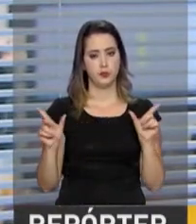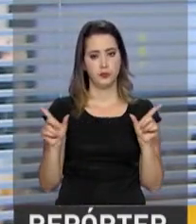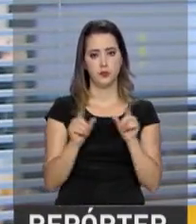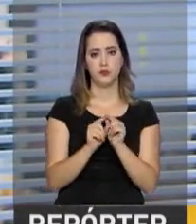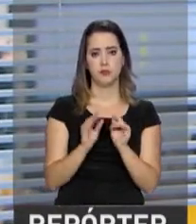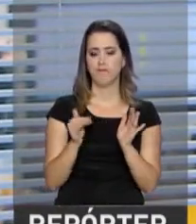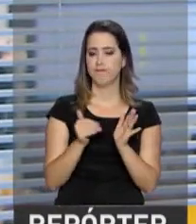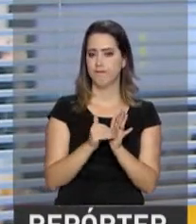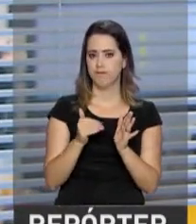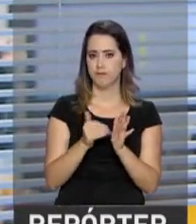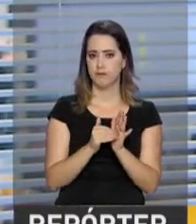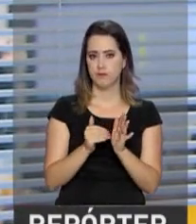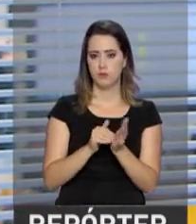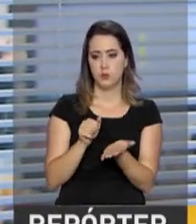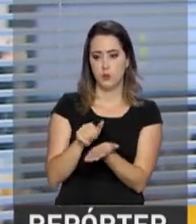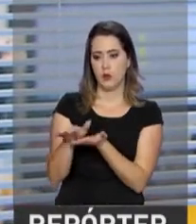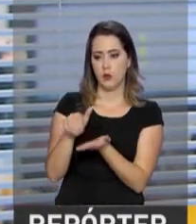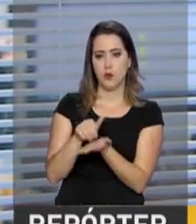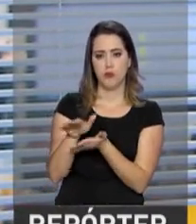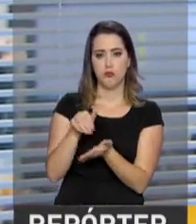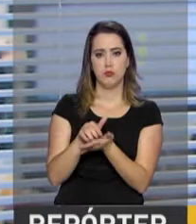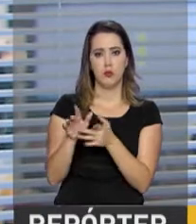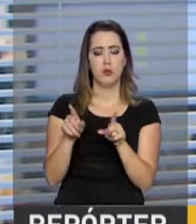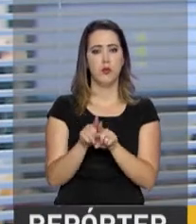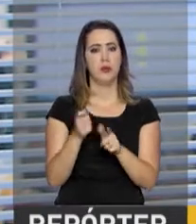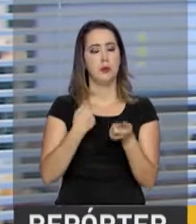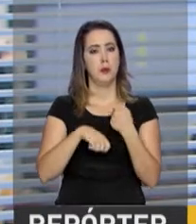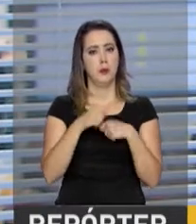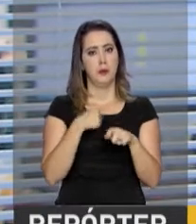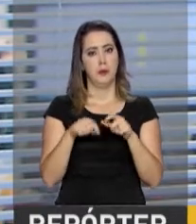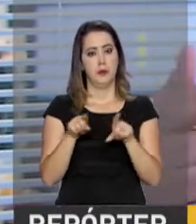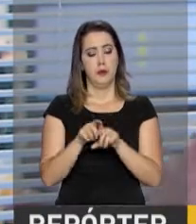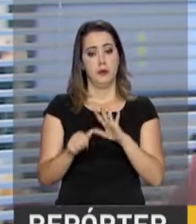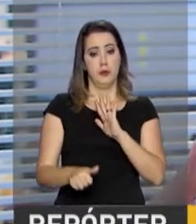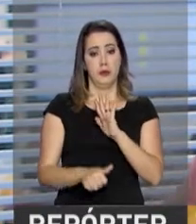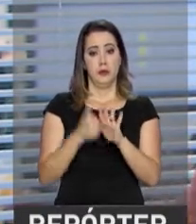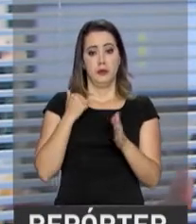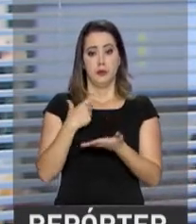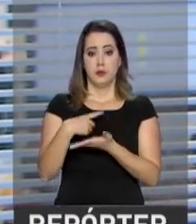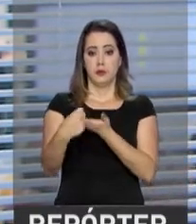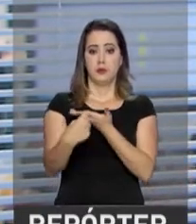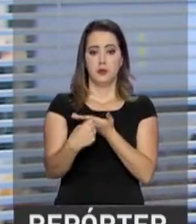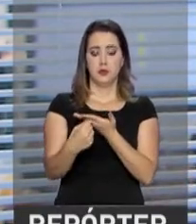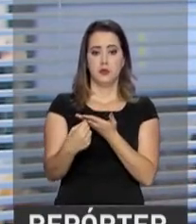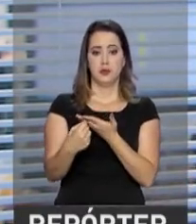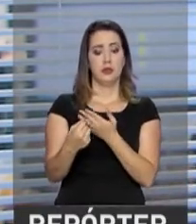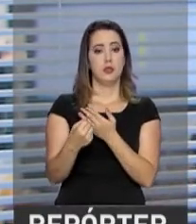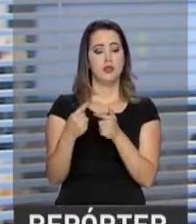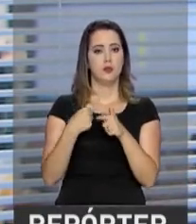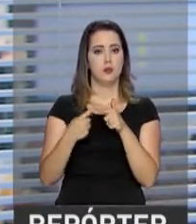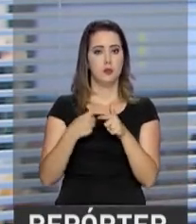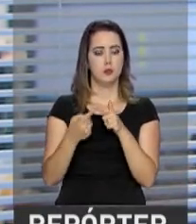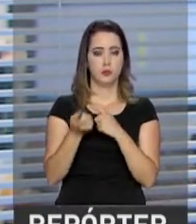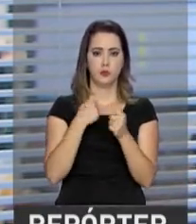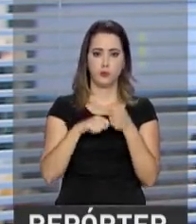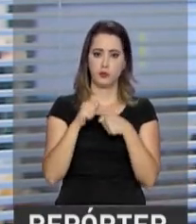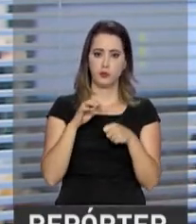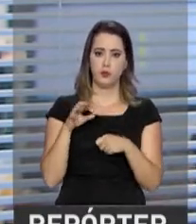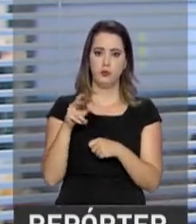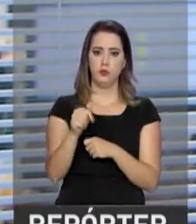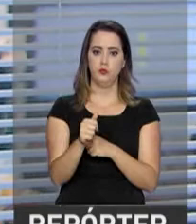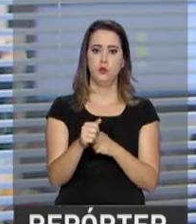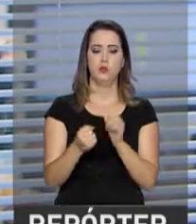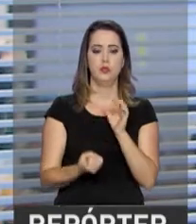começar a demitir a ter problemas econômicos e são as primeiras a sair da crise no sentido de que praticamente todos os